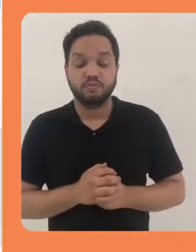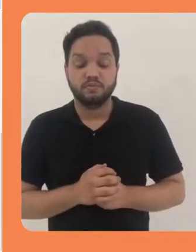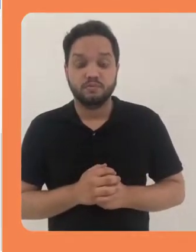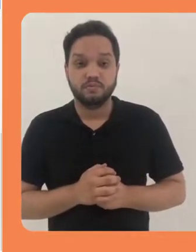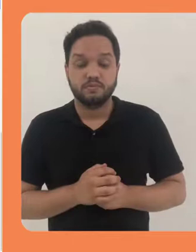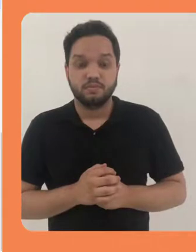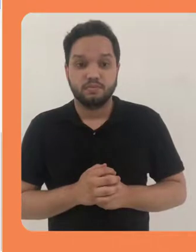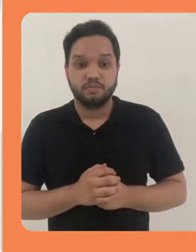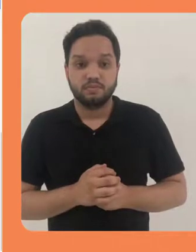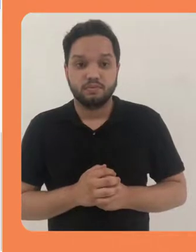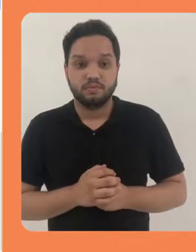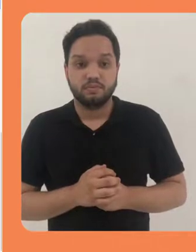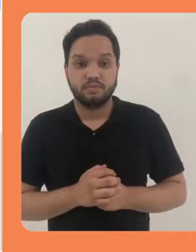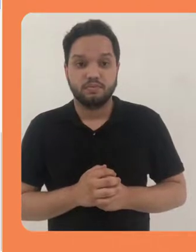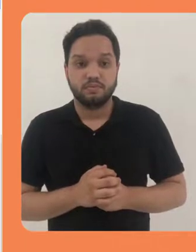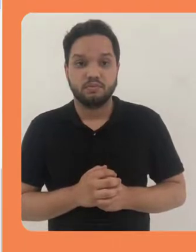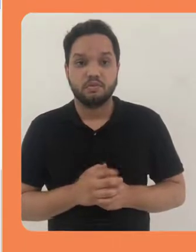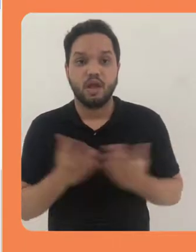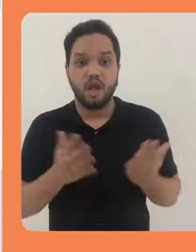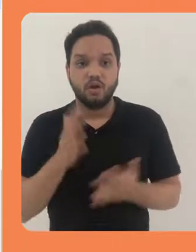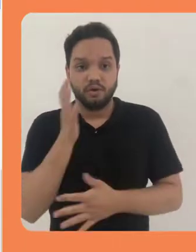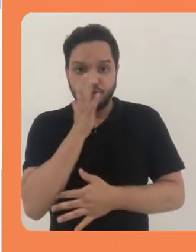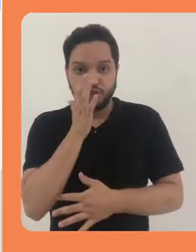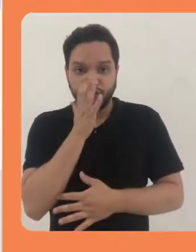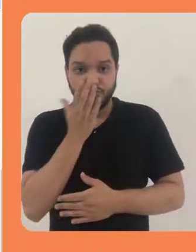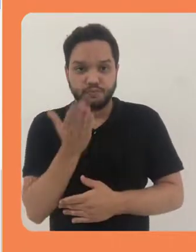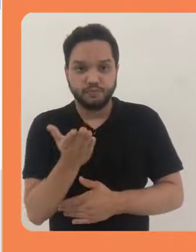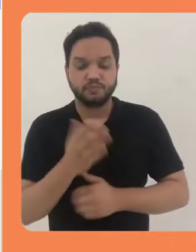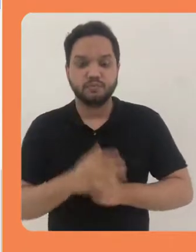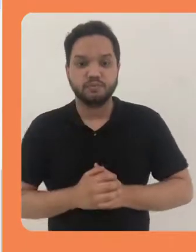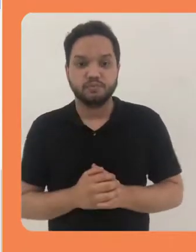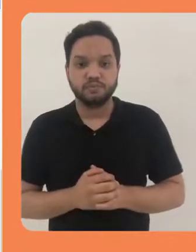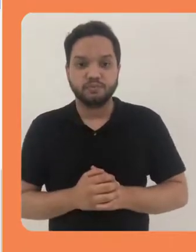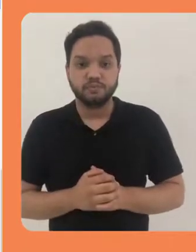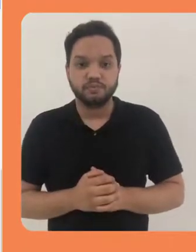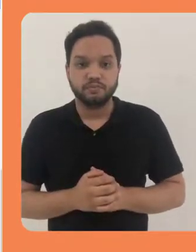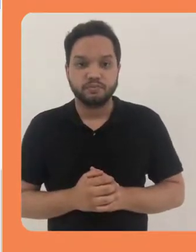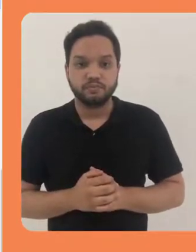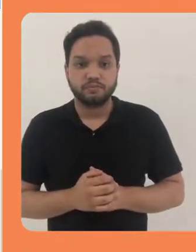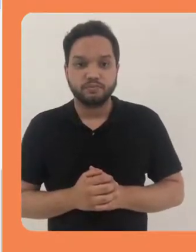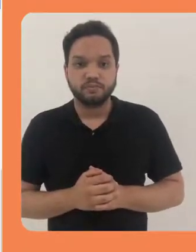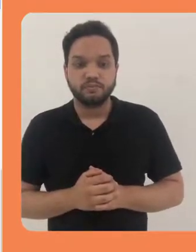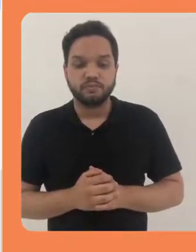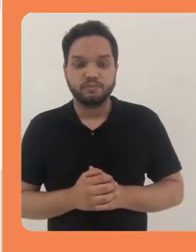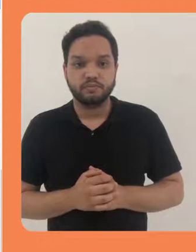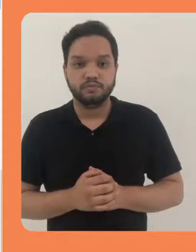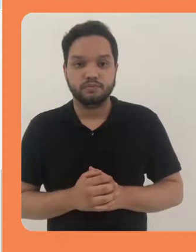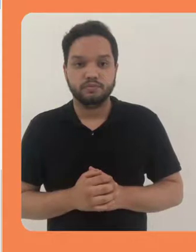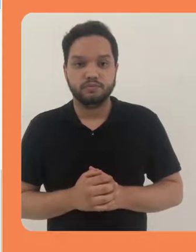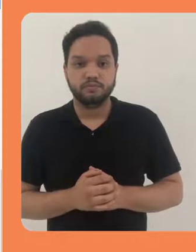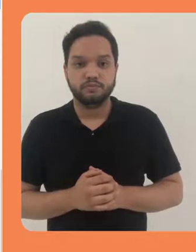12 segundos e vamos visualizar